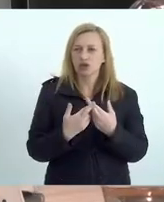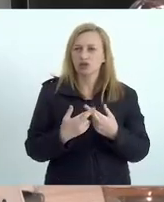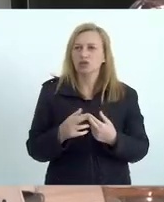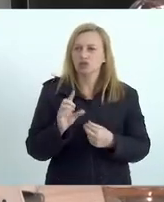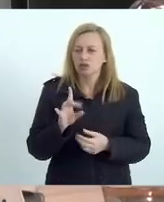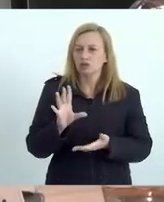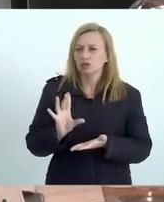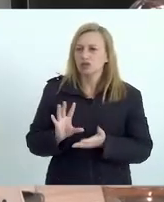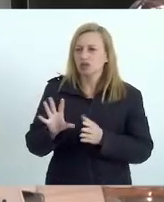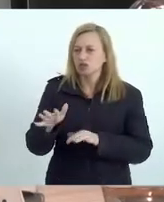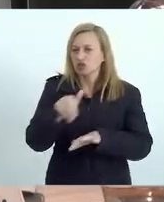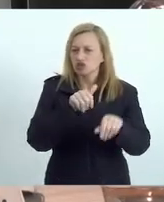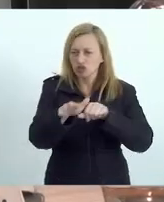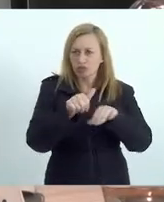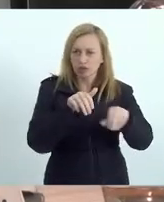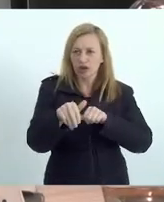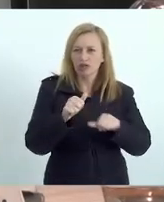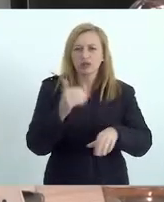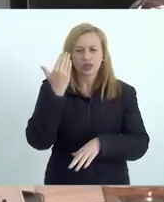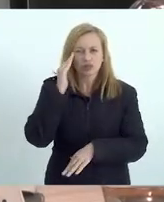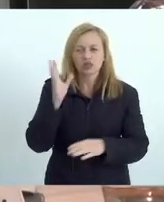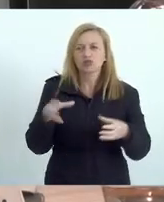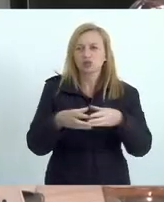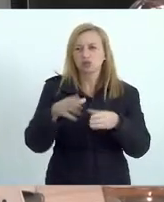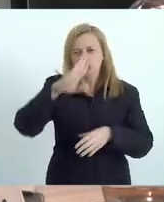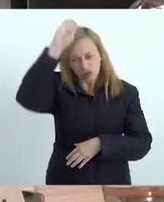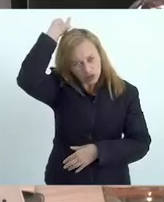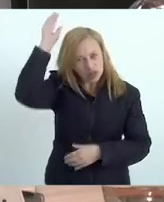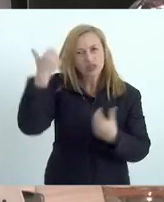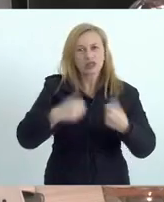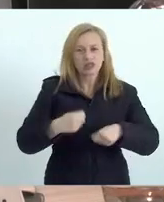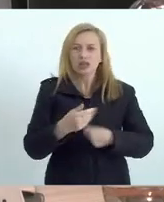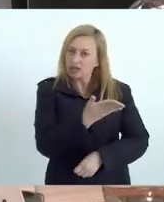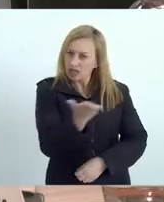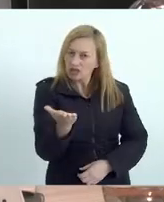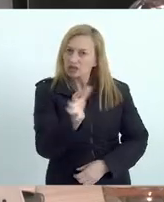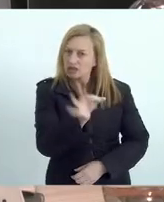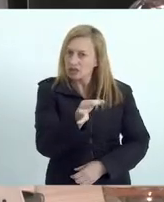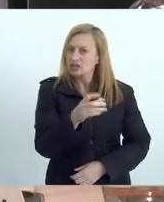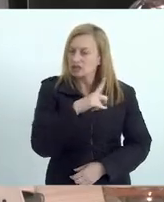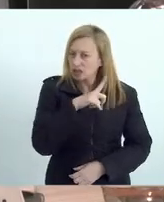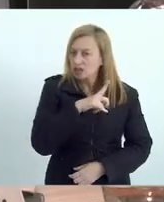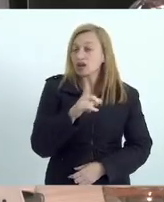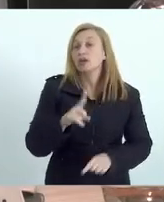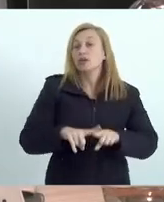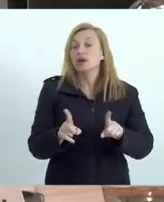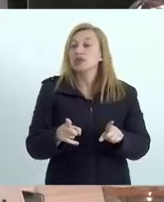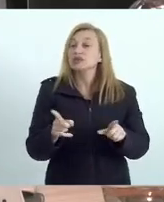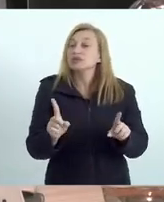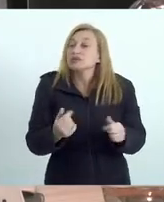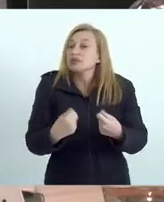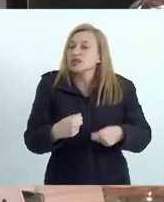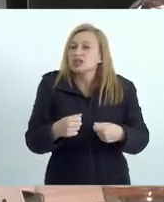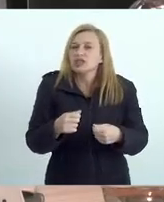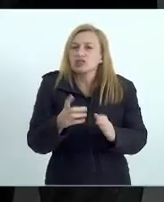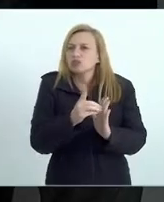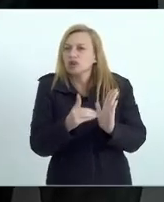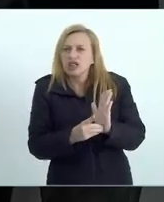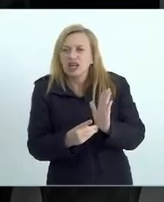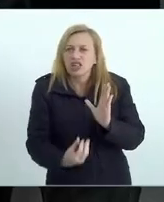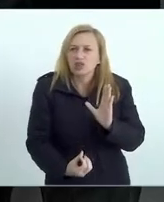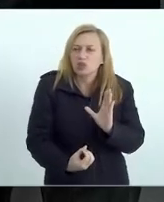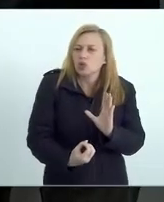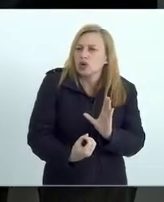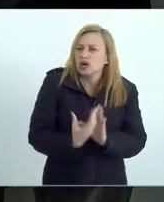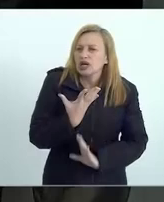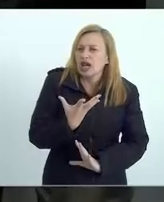aprendi a posição de chamar ao entendimento por parte do corpo de bombeiro falta de tem razão mas a gente precisa só dá um elemento que eu não sei se é um decreto do